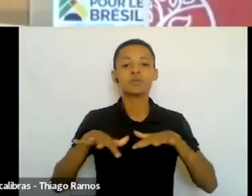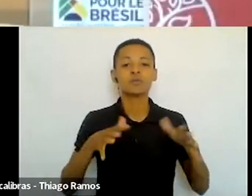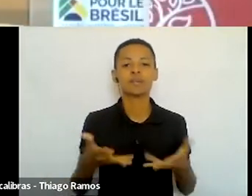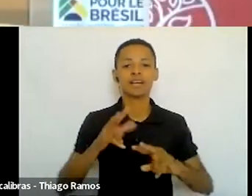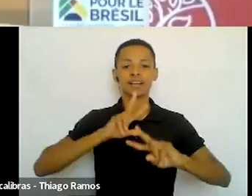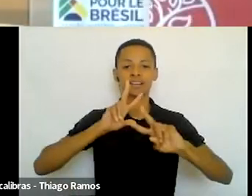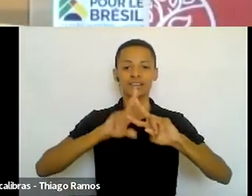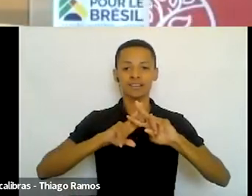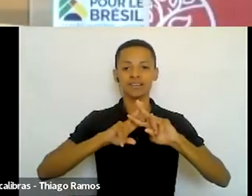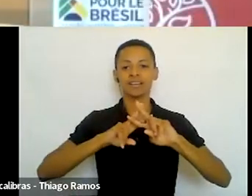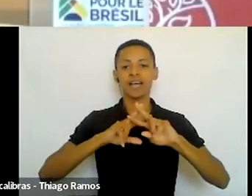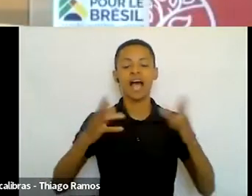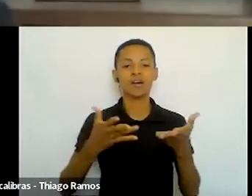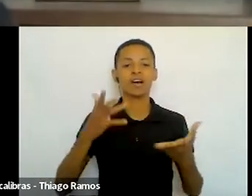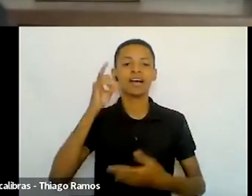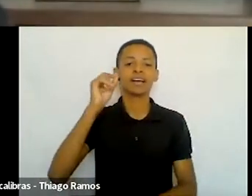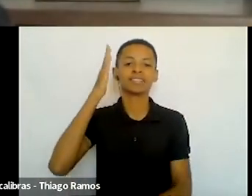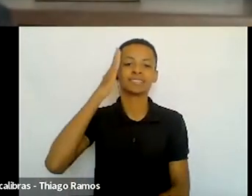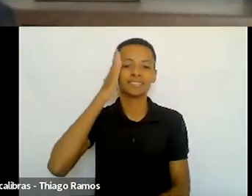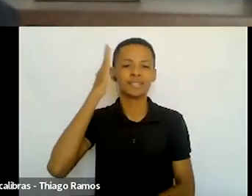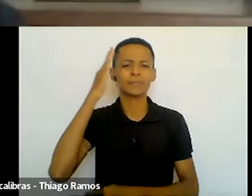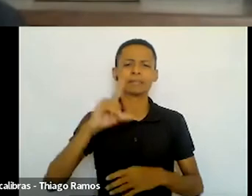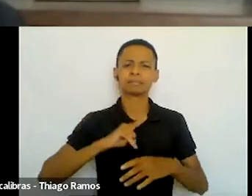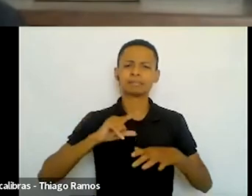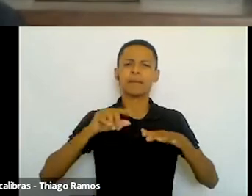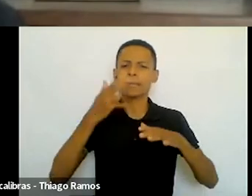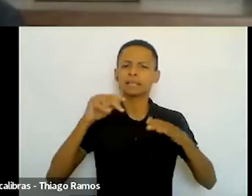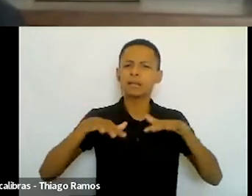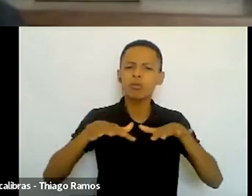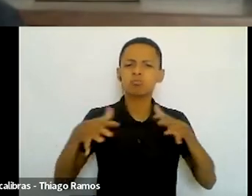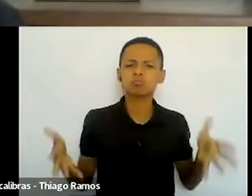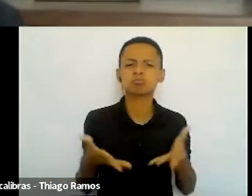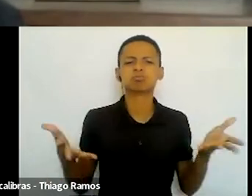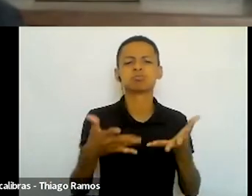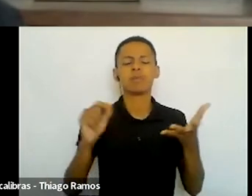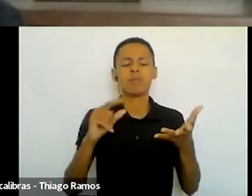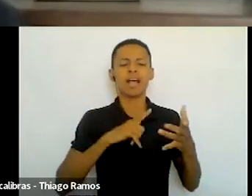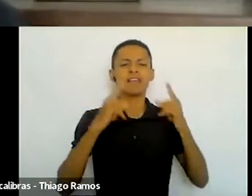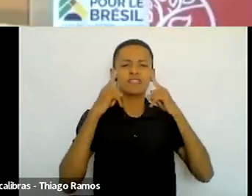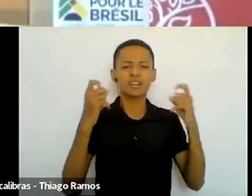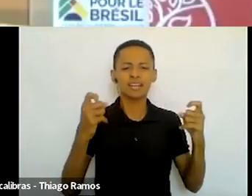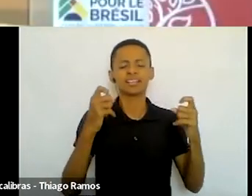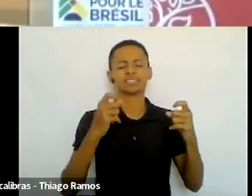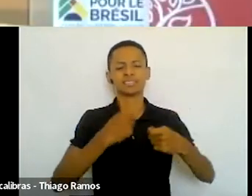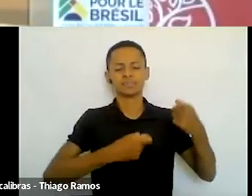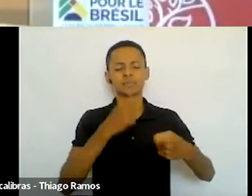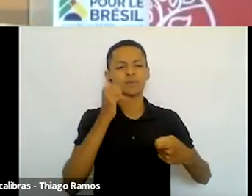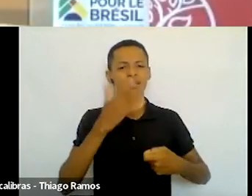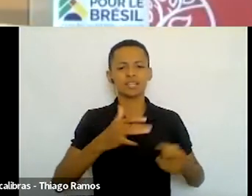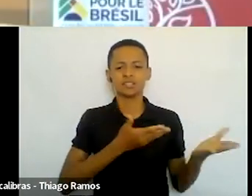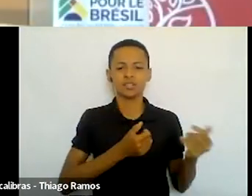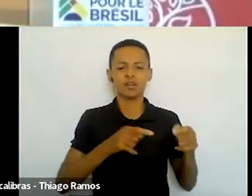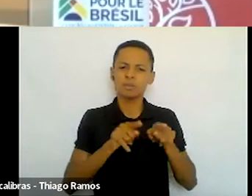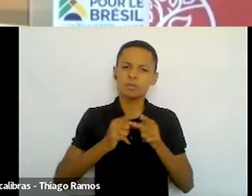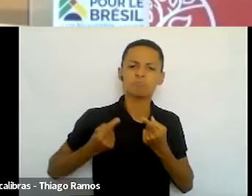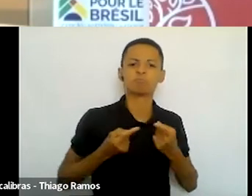Você Sabe. Uma grande passeata virtual de enfrentamento à violência sexual contra crianças e adolescentes. Na verdade,